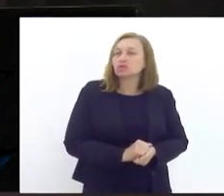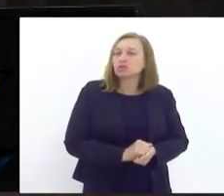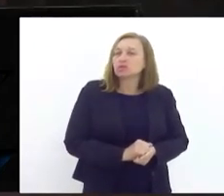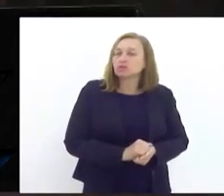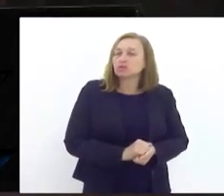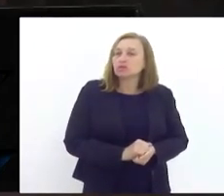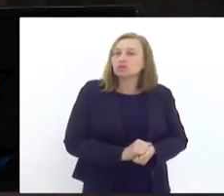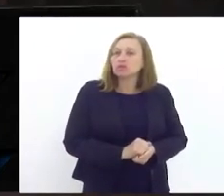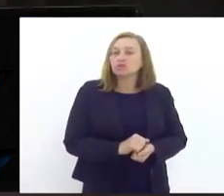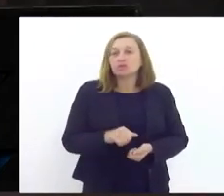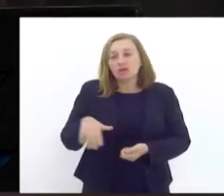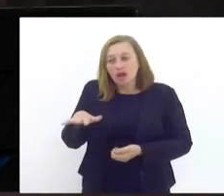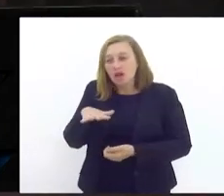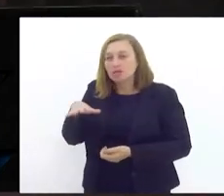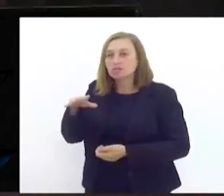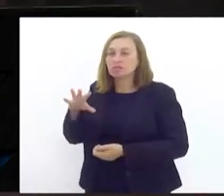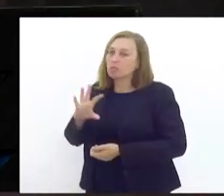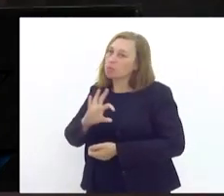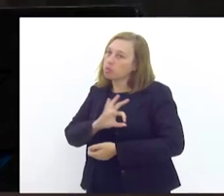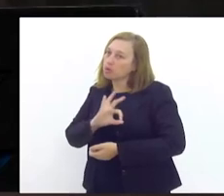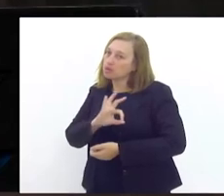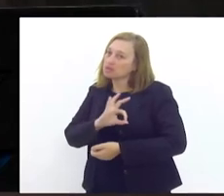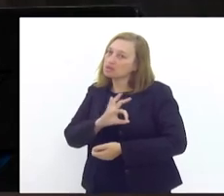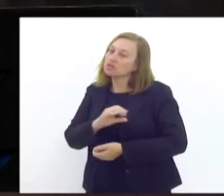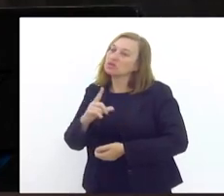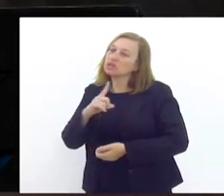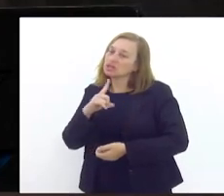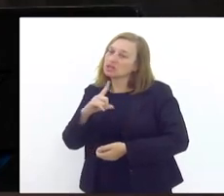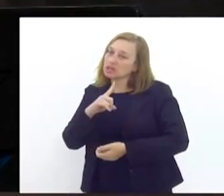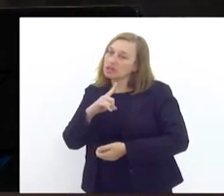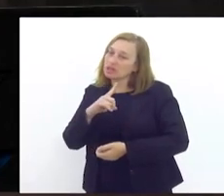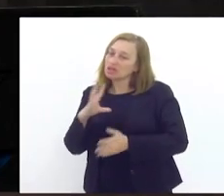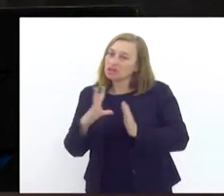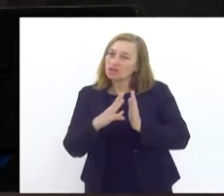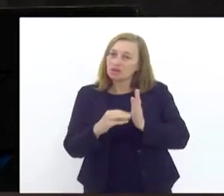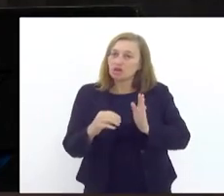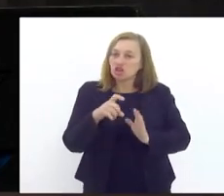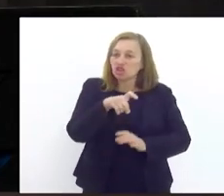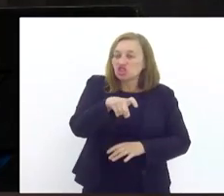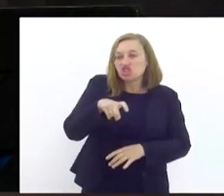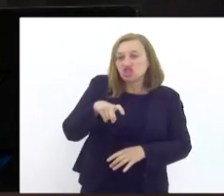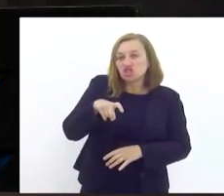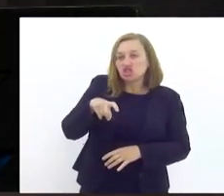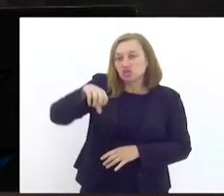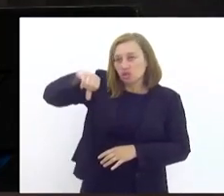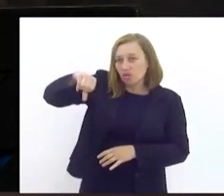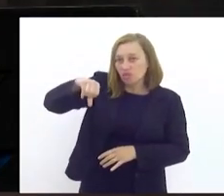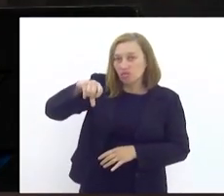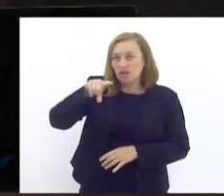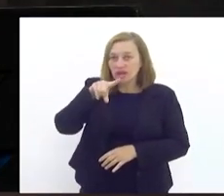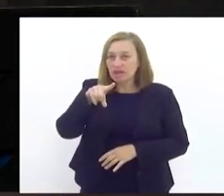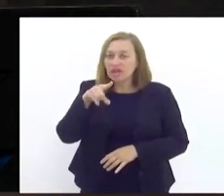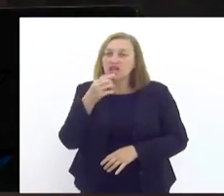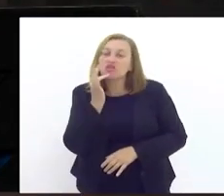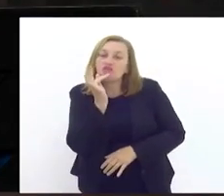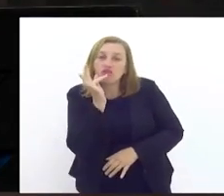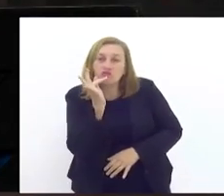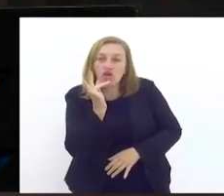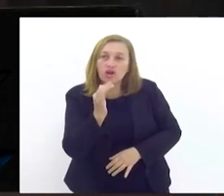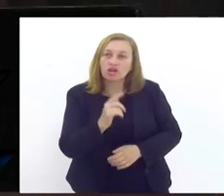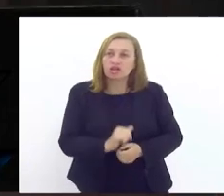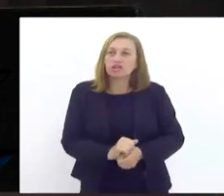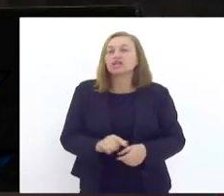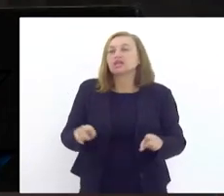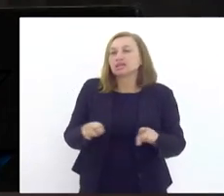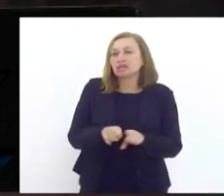policial que existe a figura do X9 é aquele que caboeta e existe a